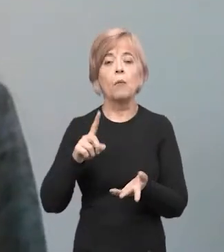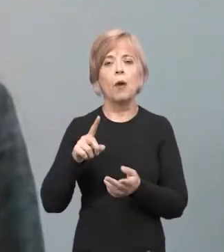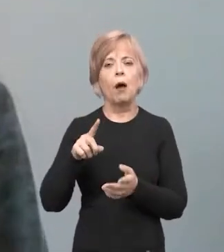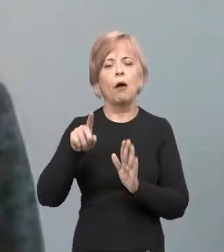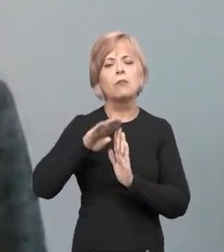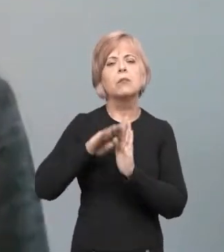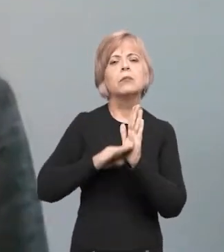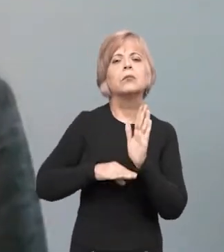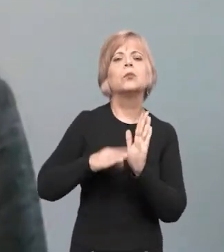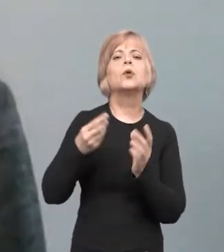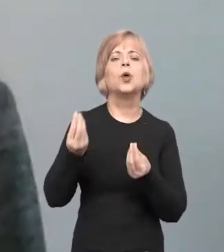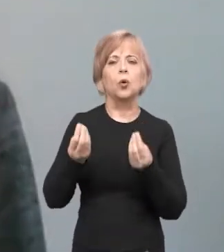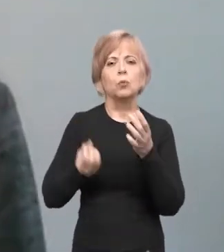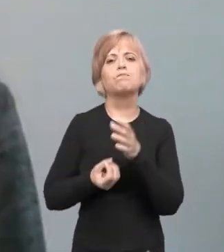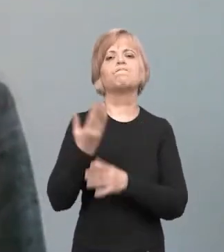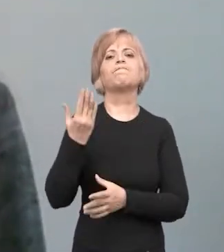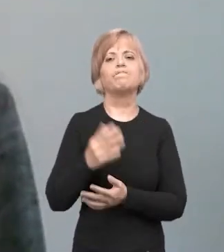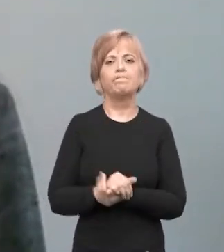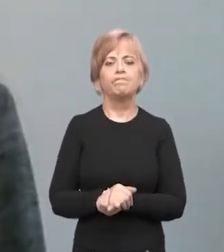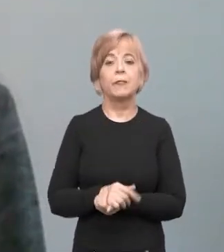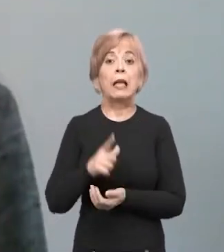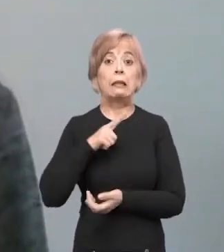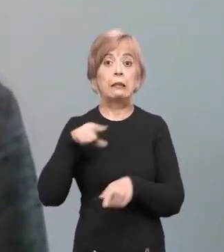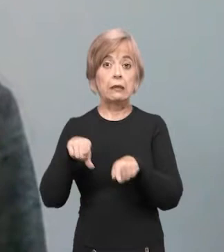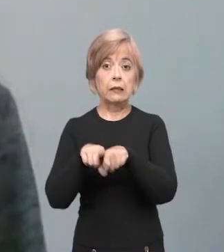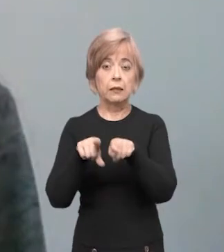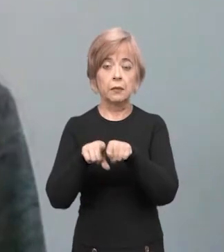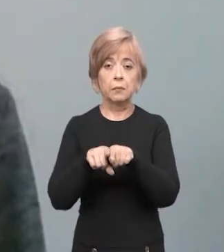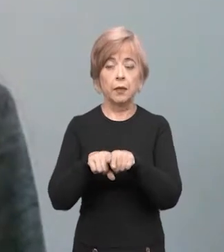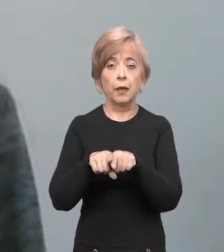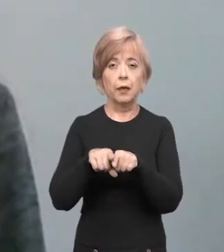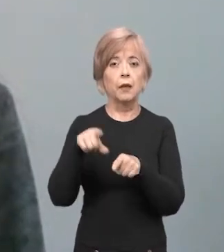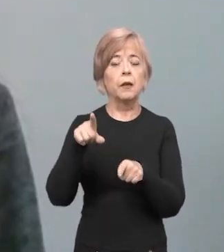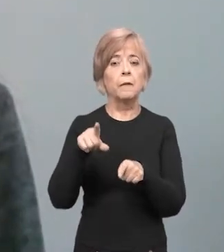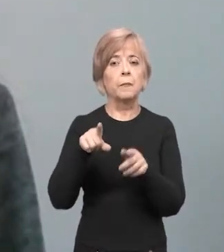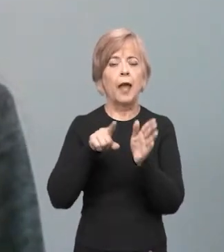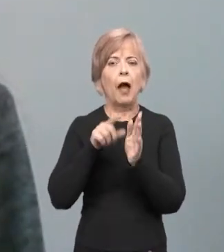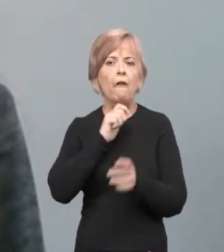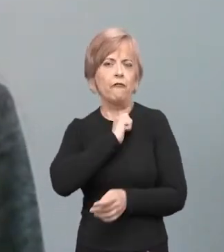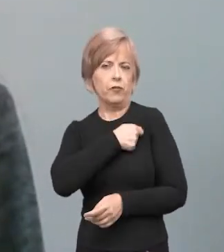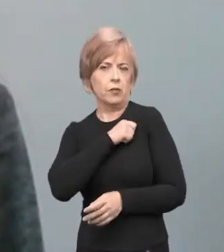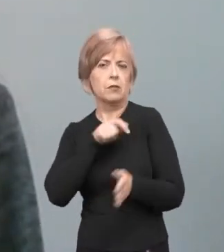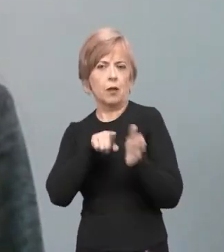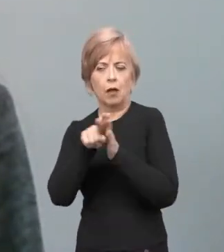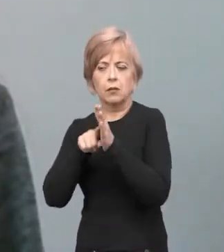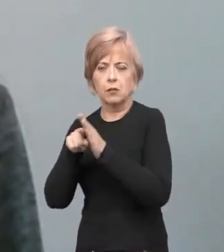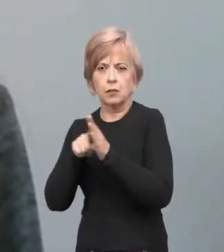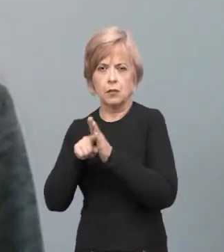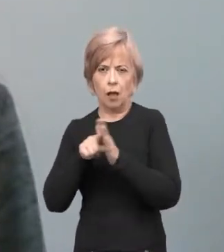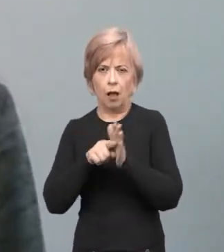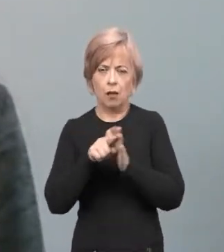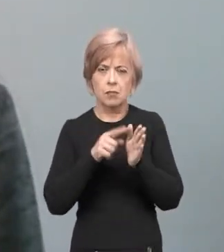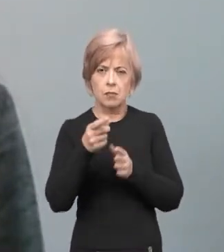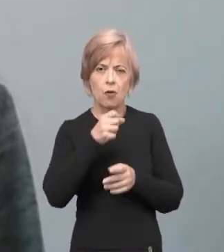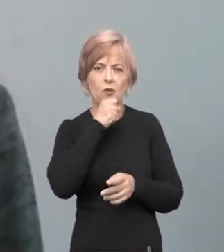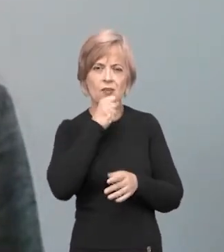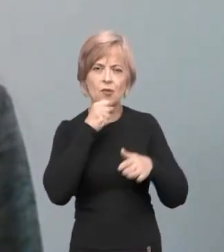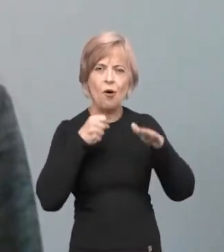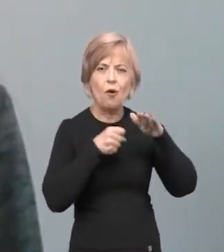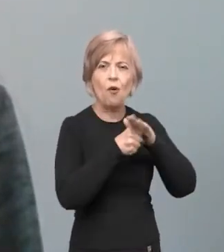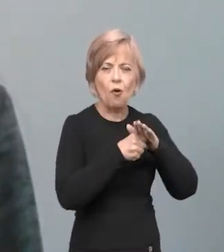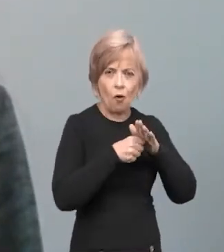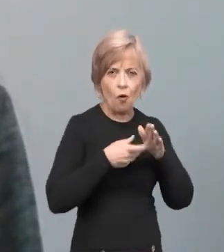atualização desse roteiro. Temos também, dentro dessa área de fiscalização das instituições de longa permanência para idosos, um